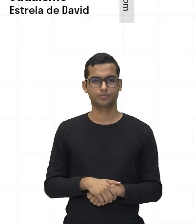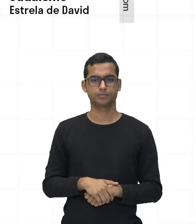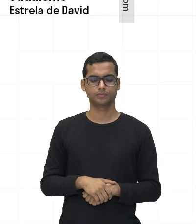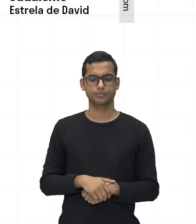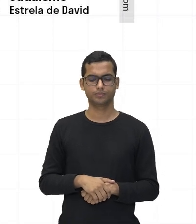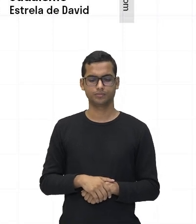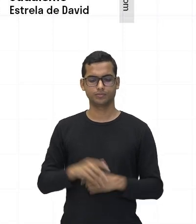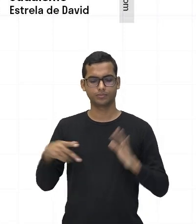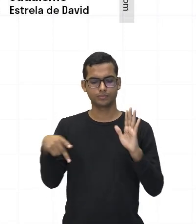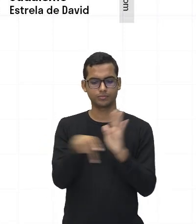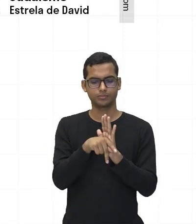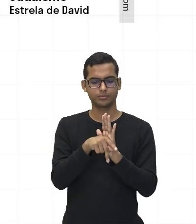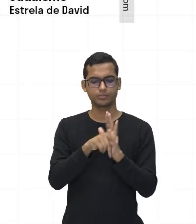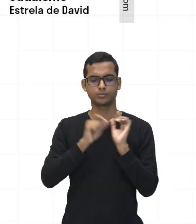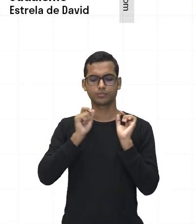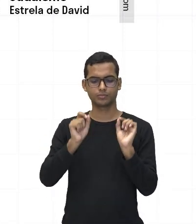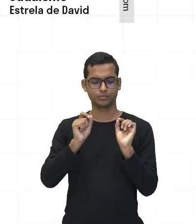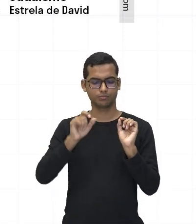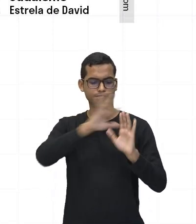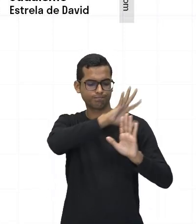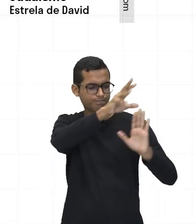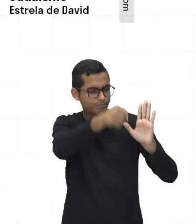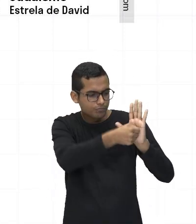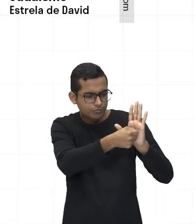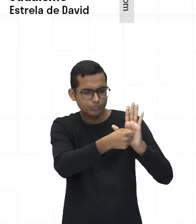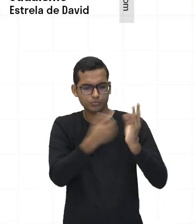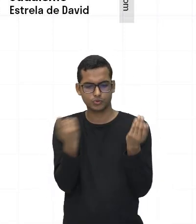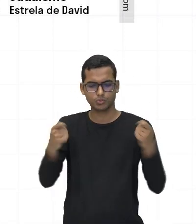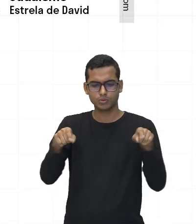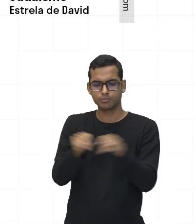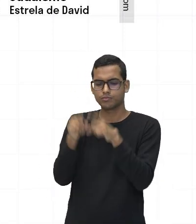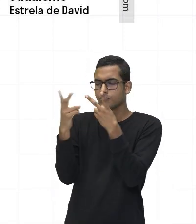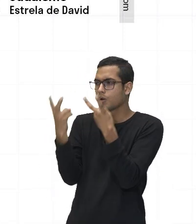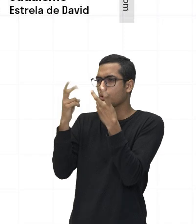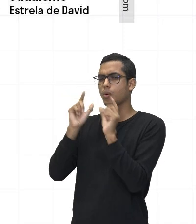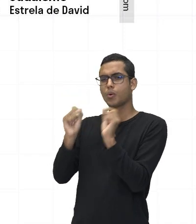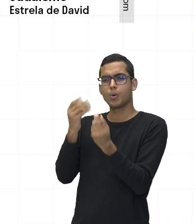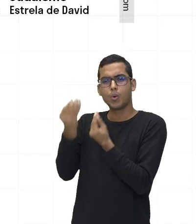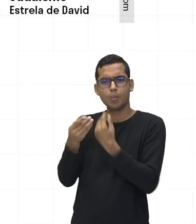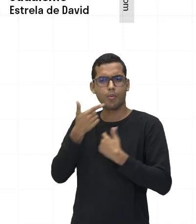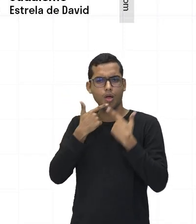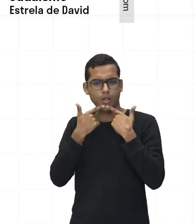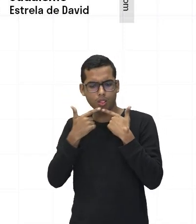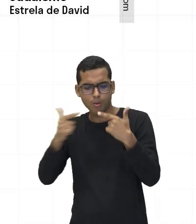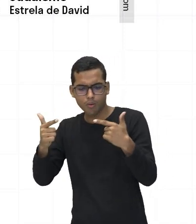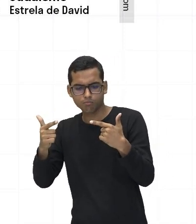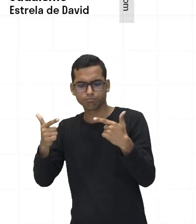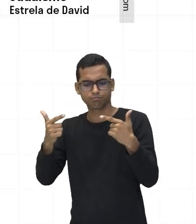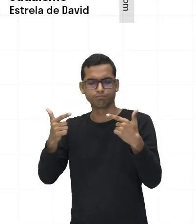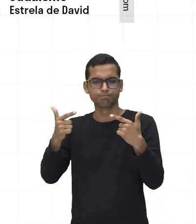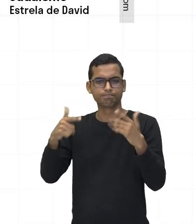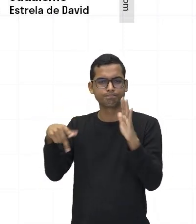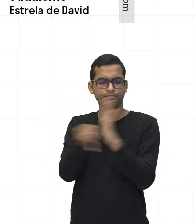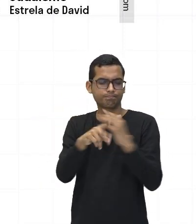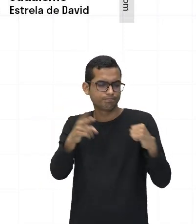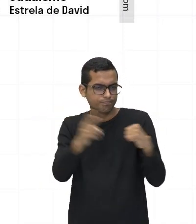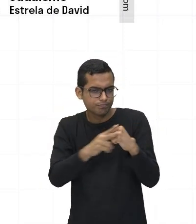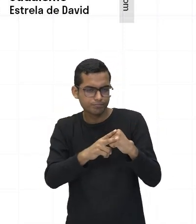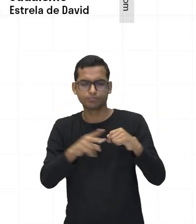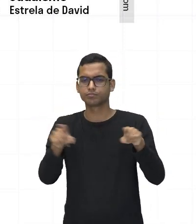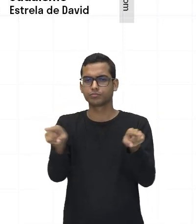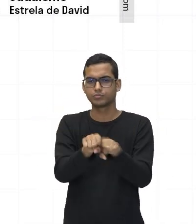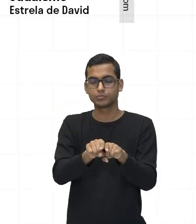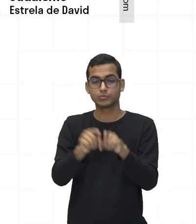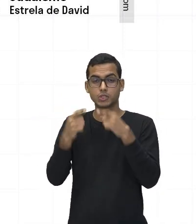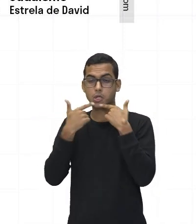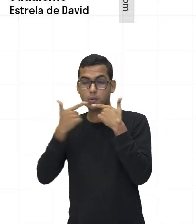muitos símbolos e por meio deles é possível perceber como a linguagem verbal e não verbal